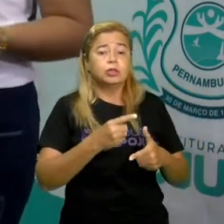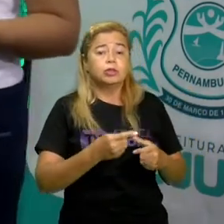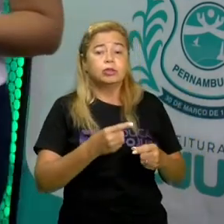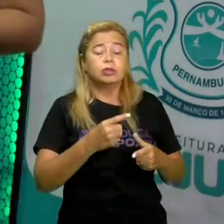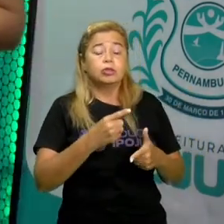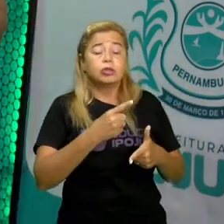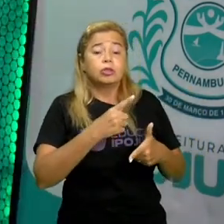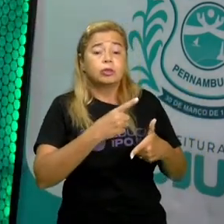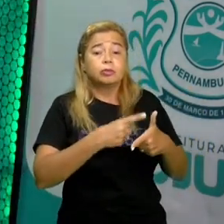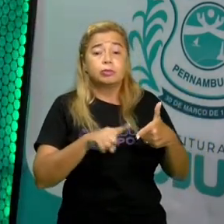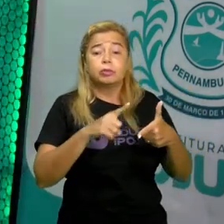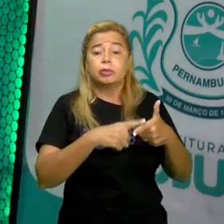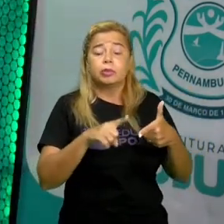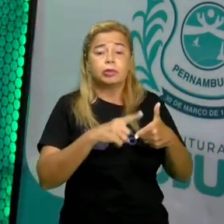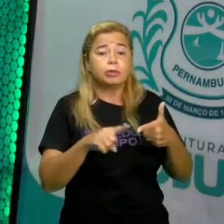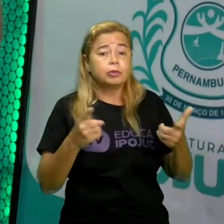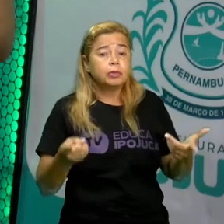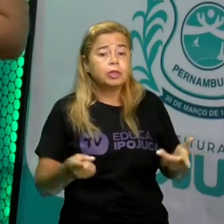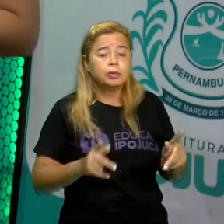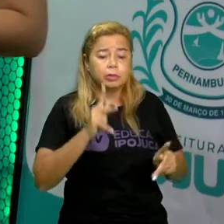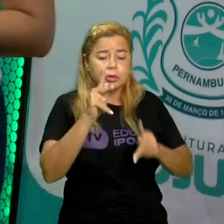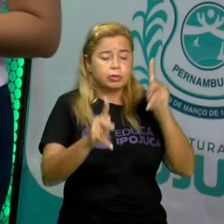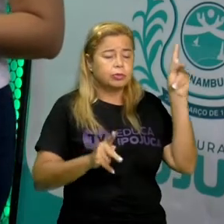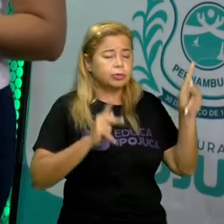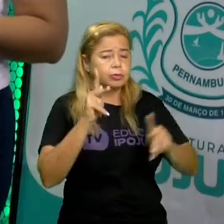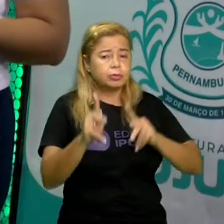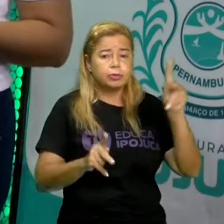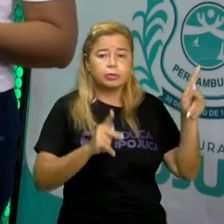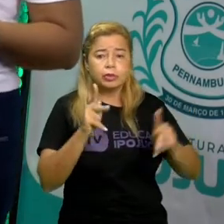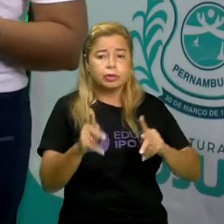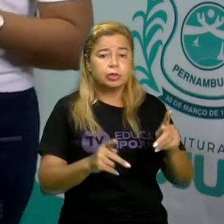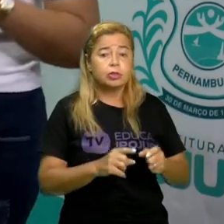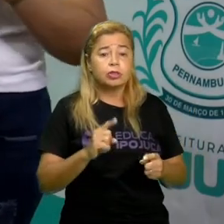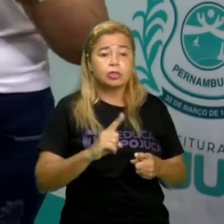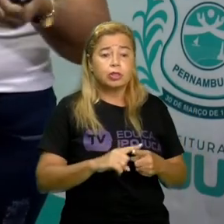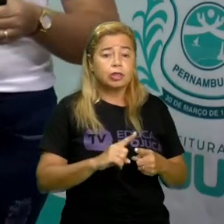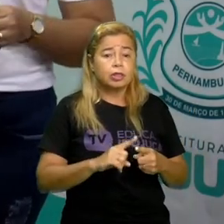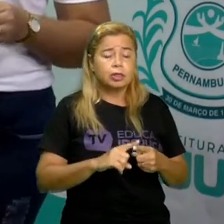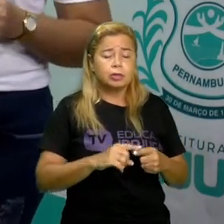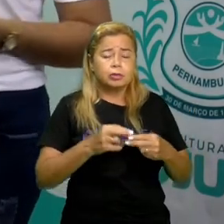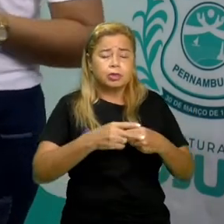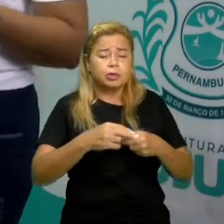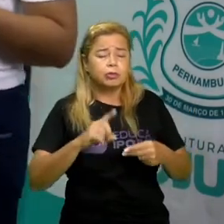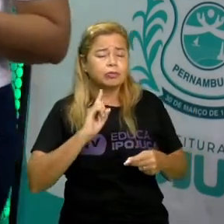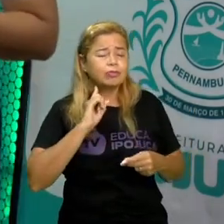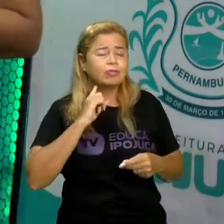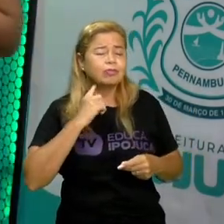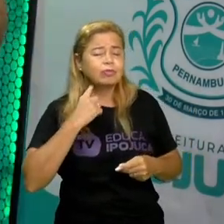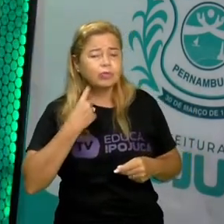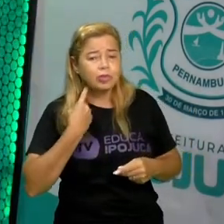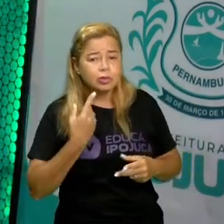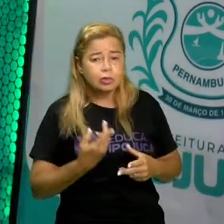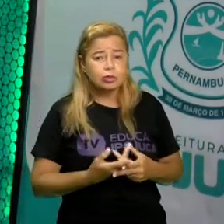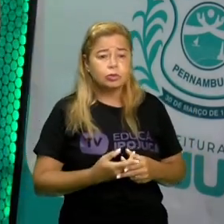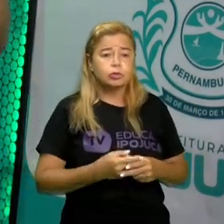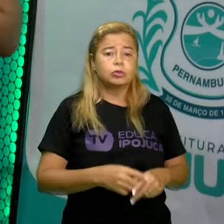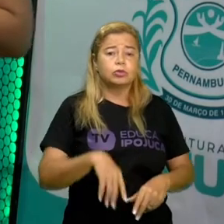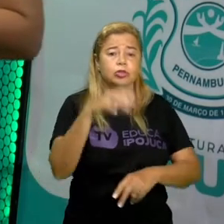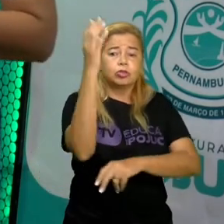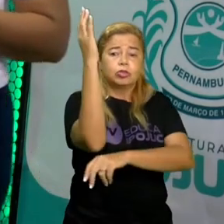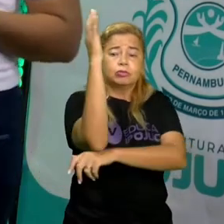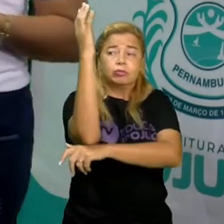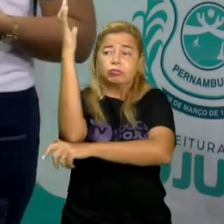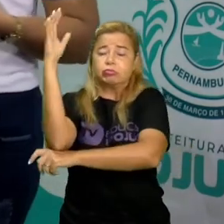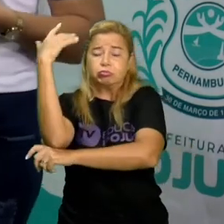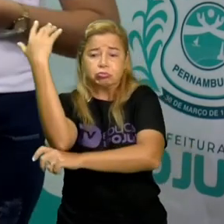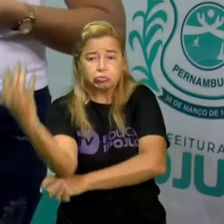também à concentração populacional, como também a poluição, a produção de lixo, desmatamento ou até